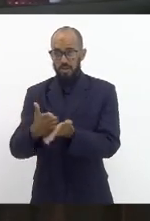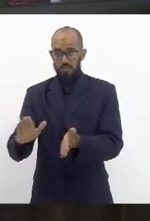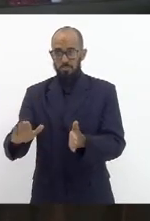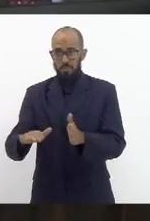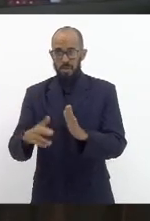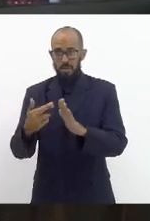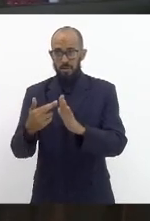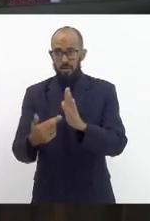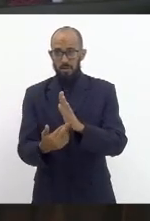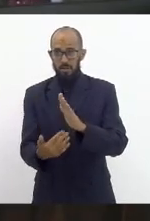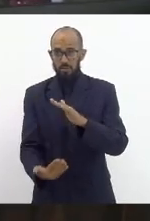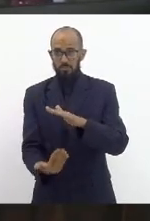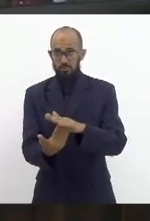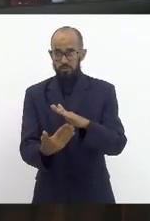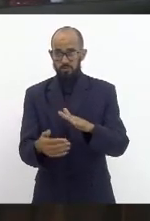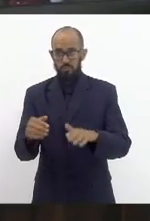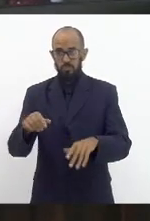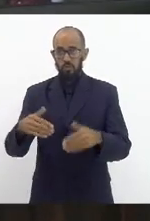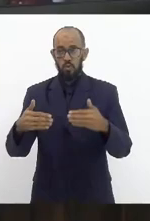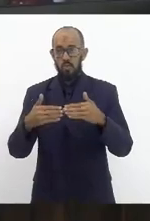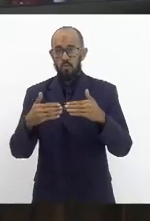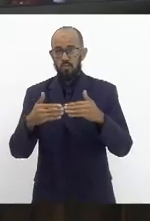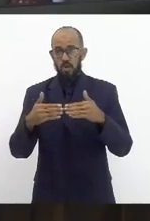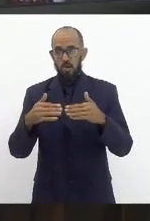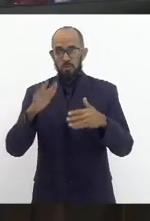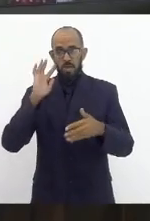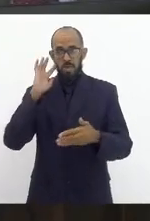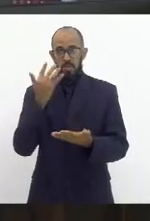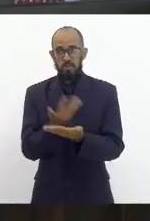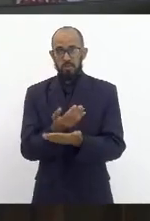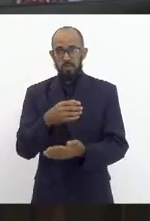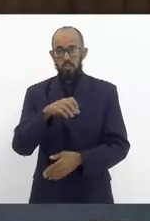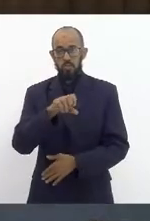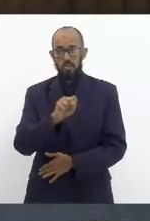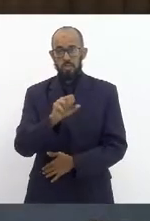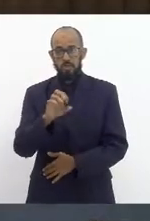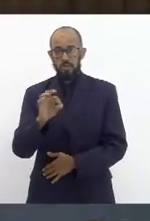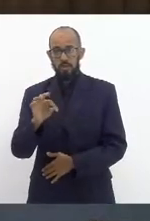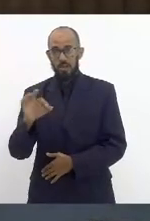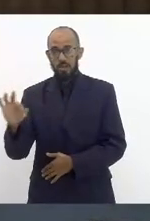barreira, conforme decisão do STF. Quarta.